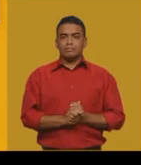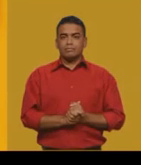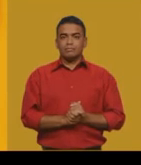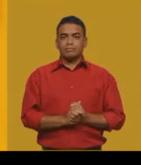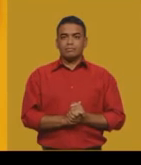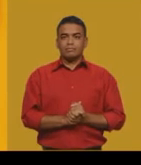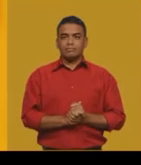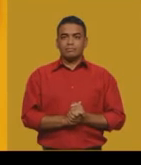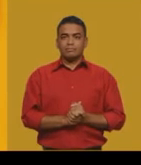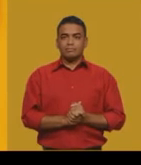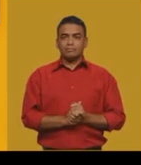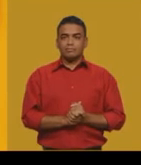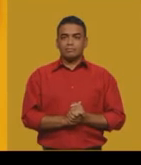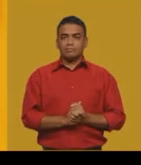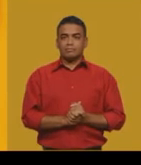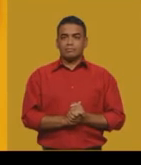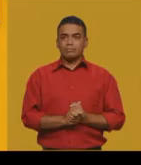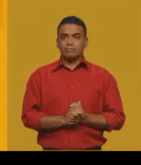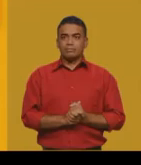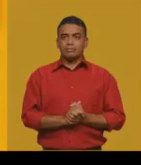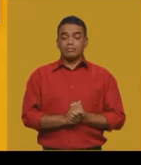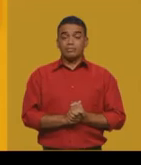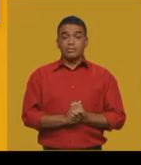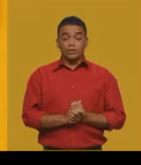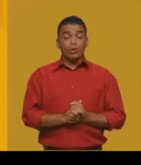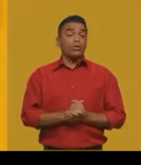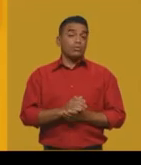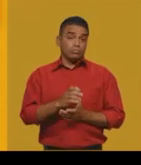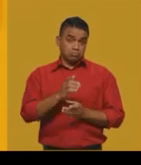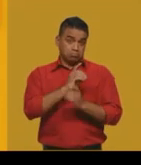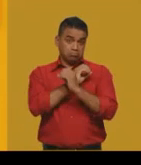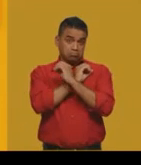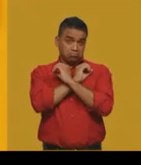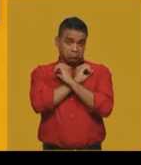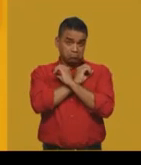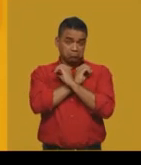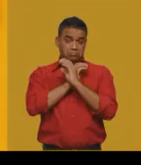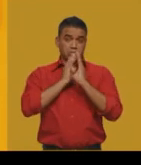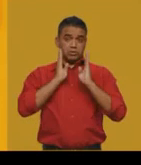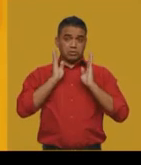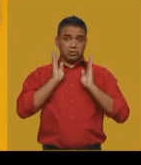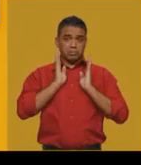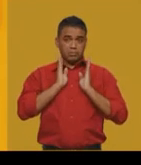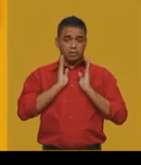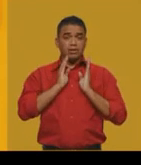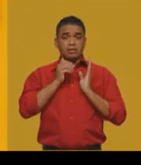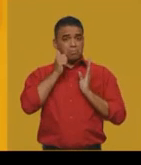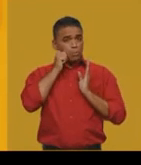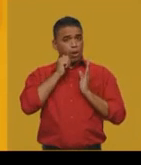Canterbury Province. Então, ele casou com Anne Hathaway em